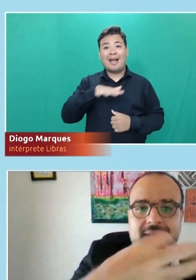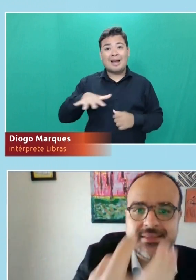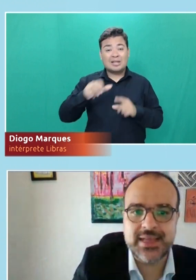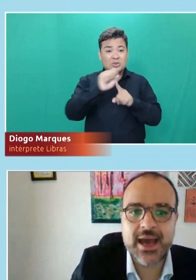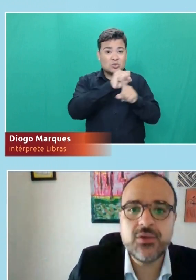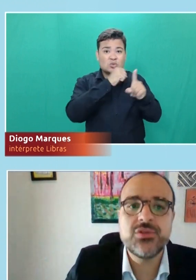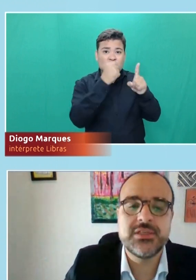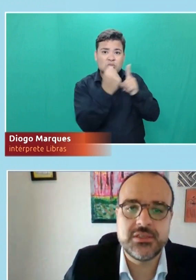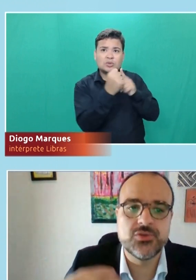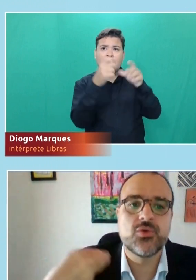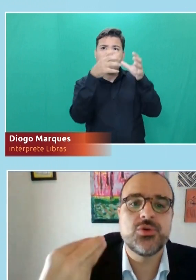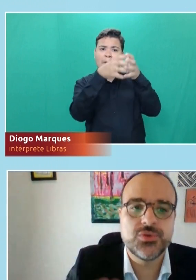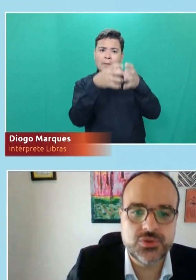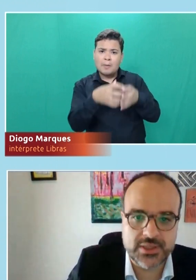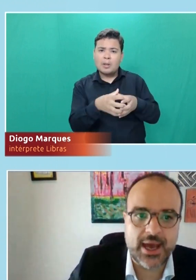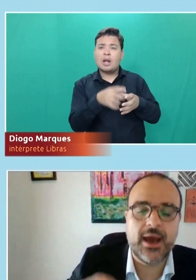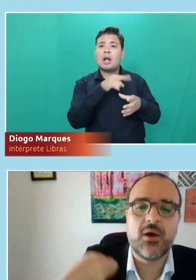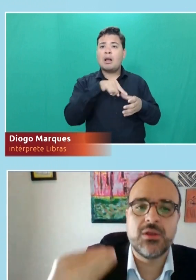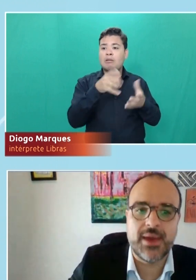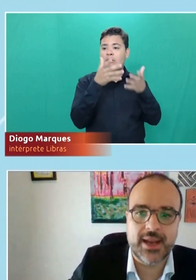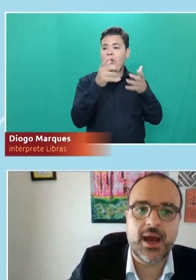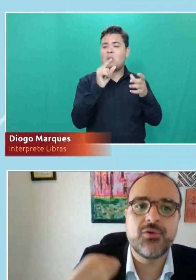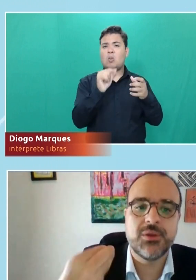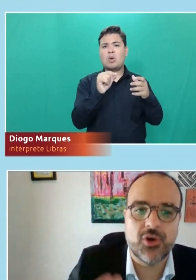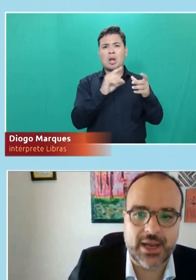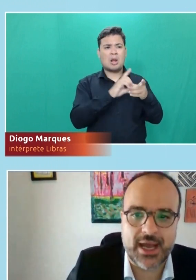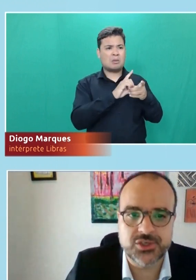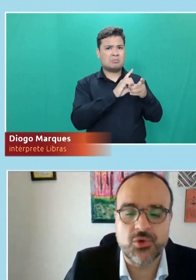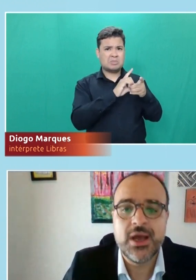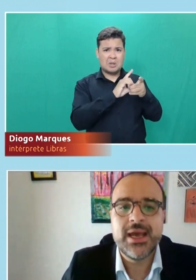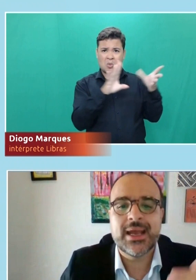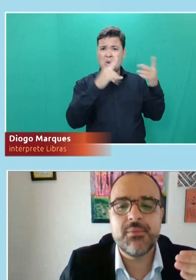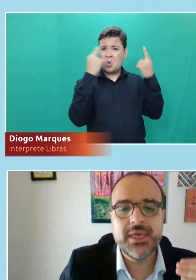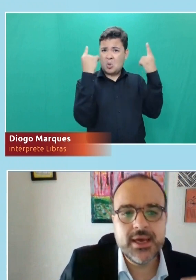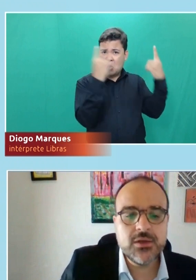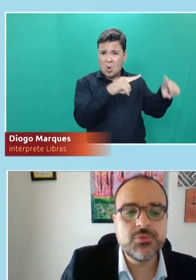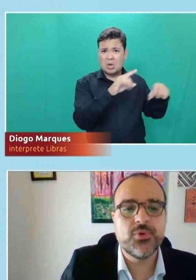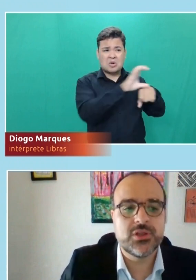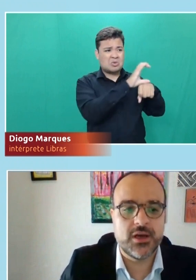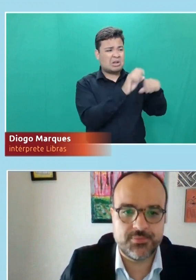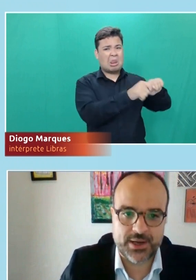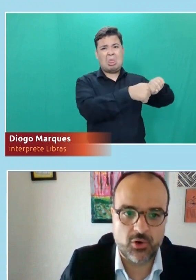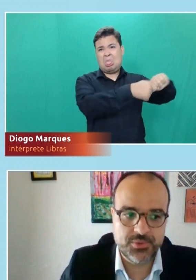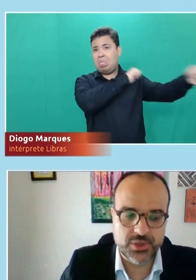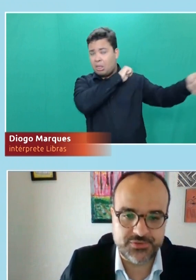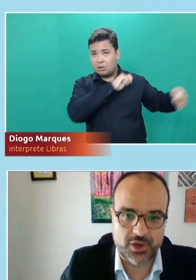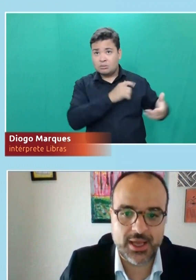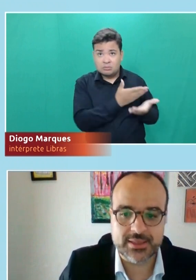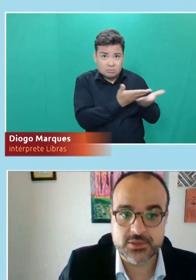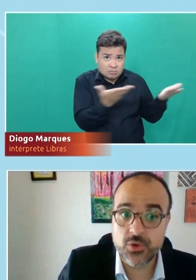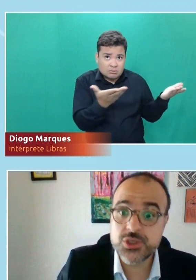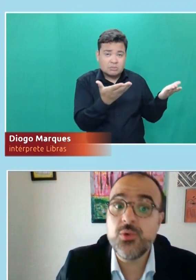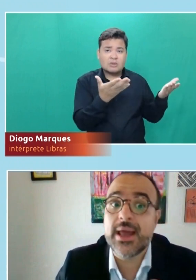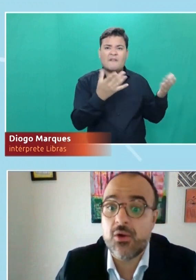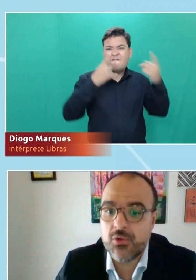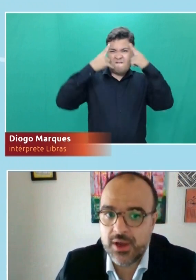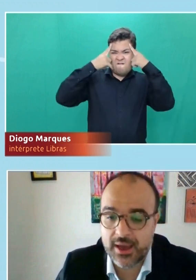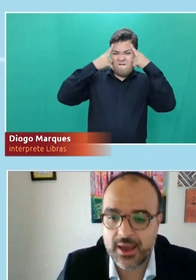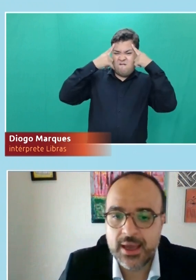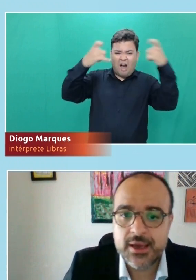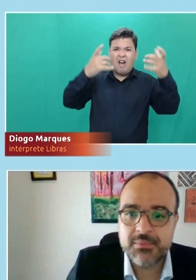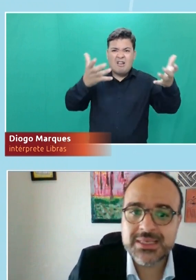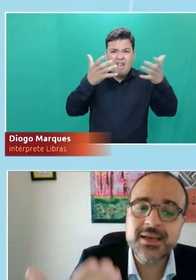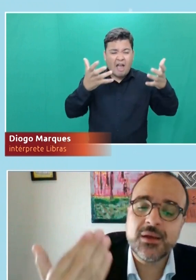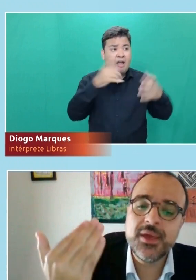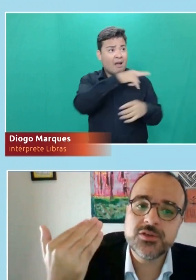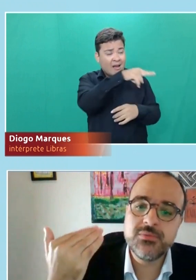querem esgarçar o tecido constitucional, liberal e democrático, caminhando, portanto, para rupturas violentas, continuará a